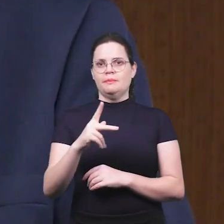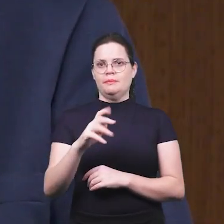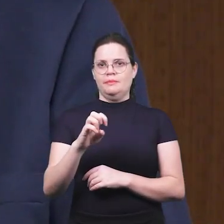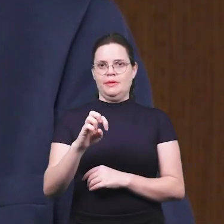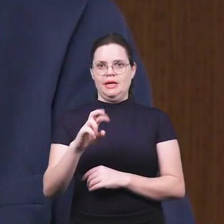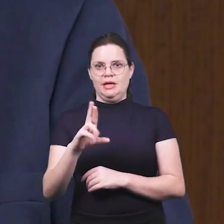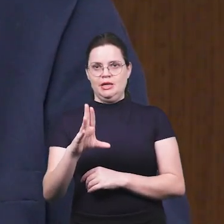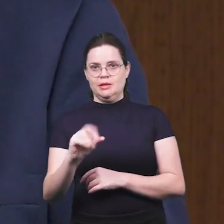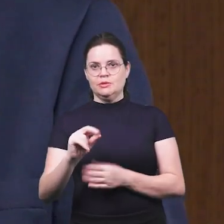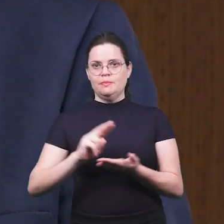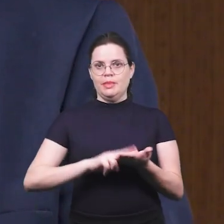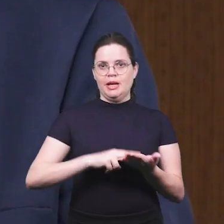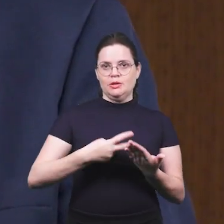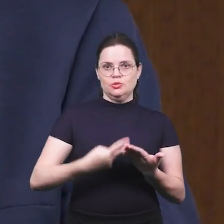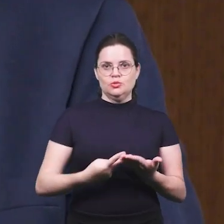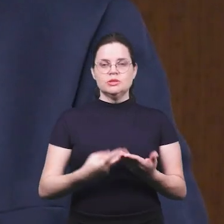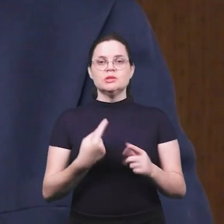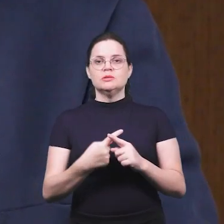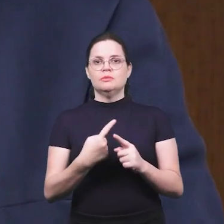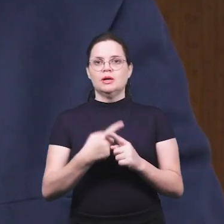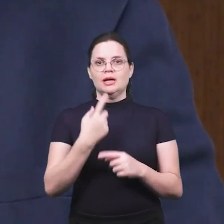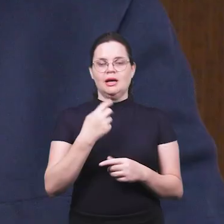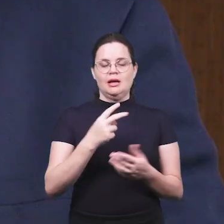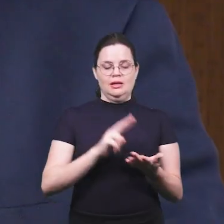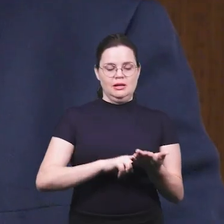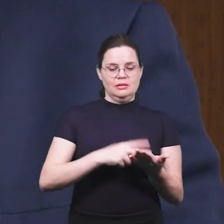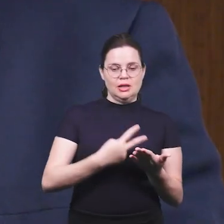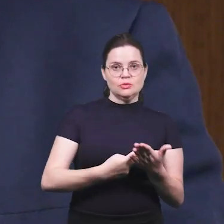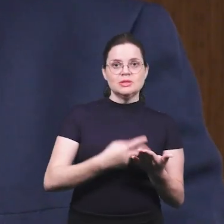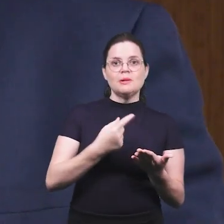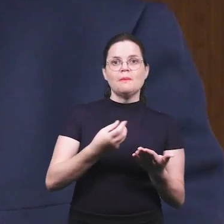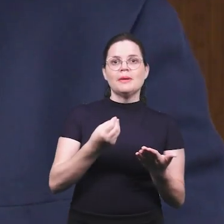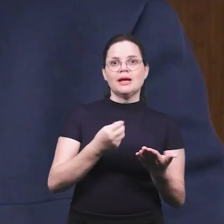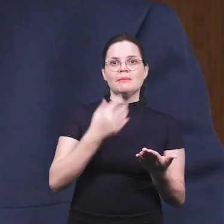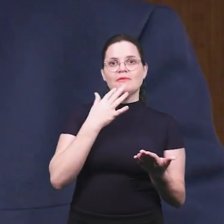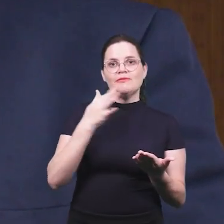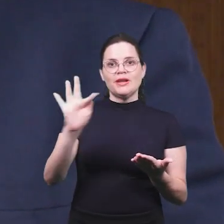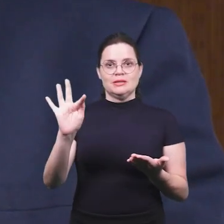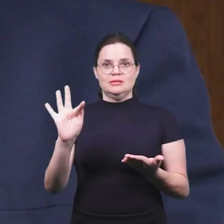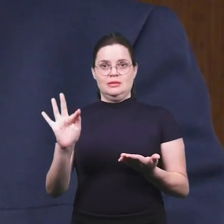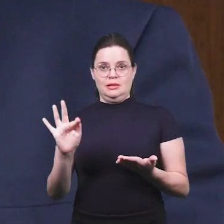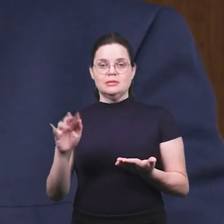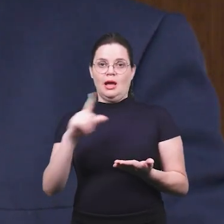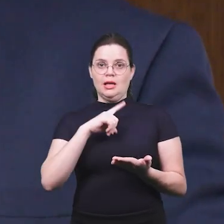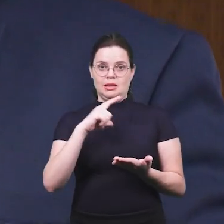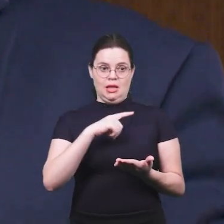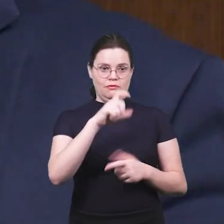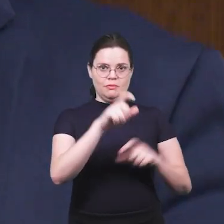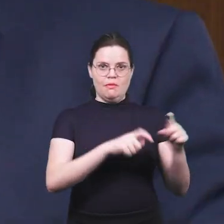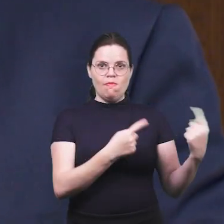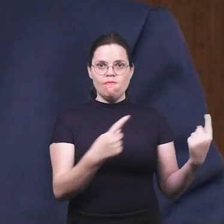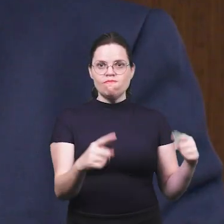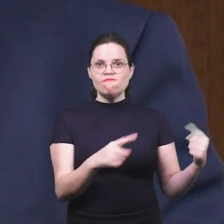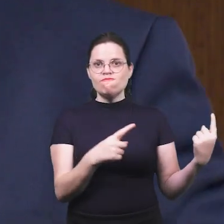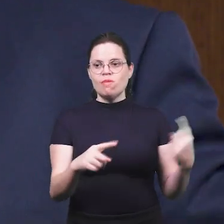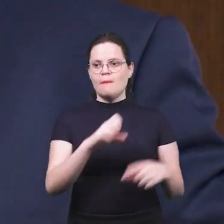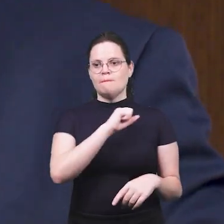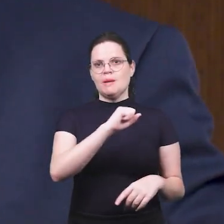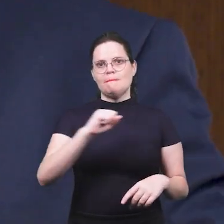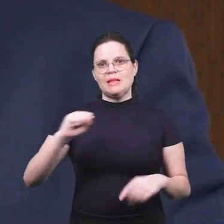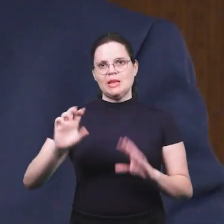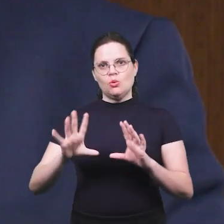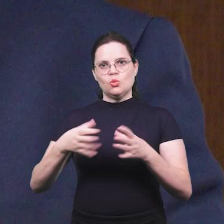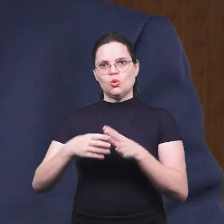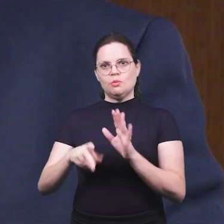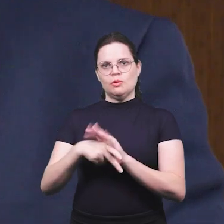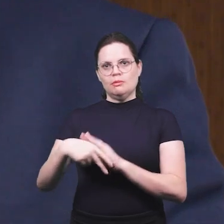Bíblia para o francês provincial, e aí foi feita uma cruzada para perseguir os valdenses e matar